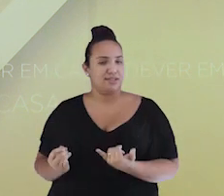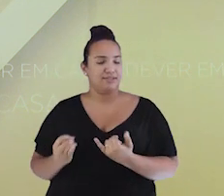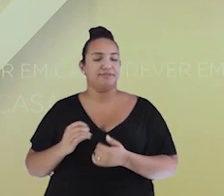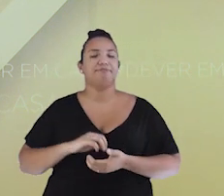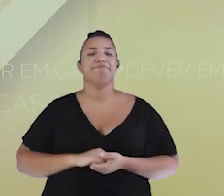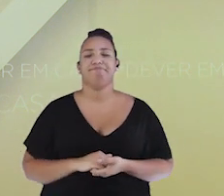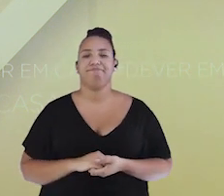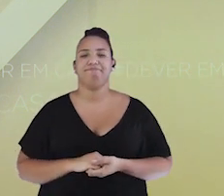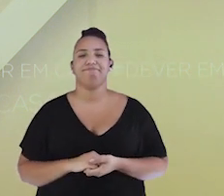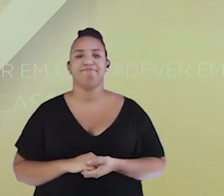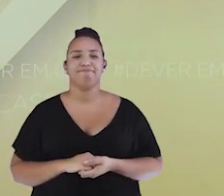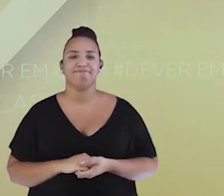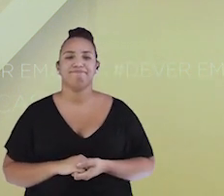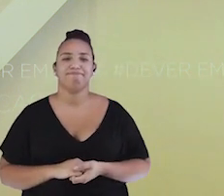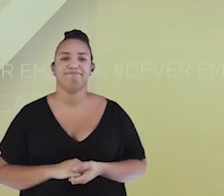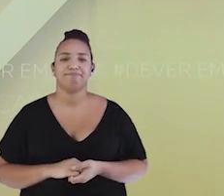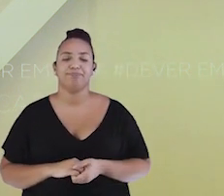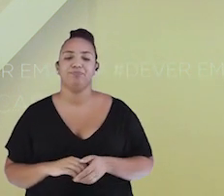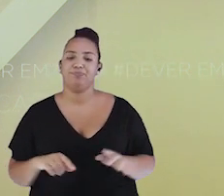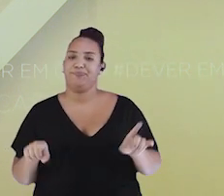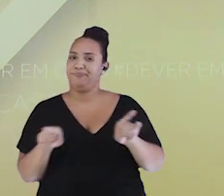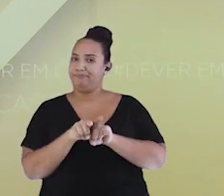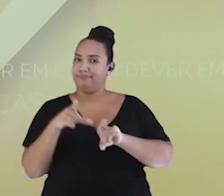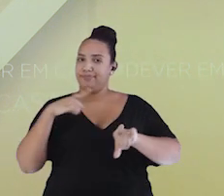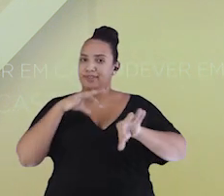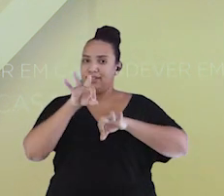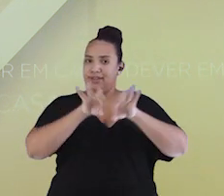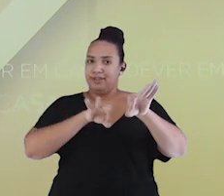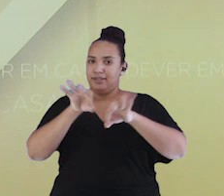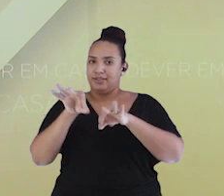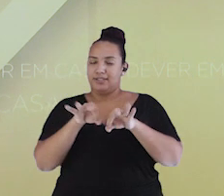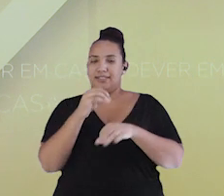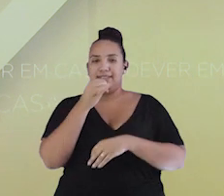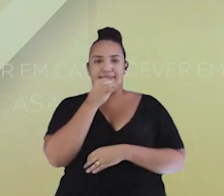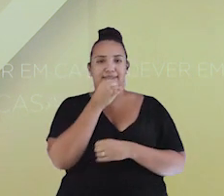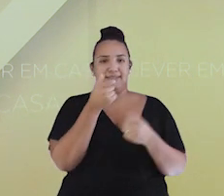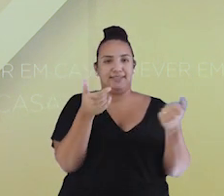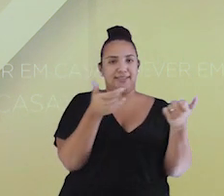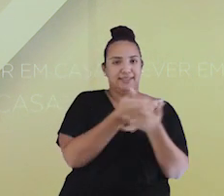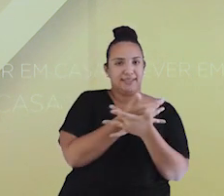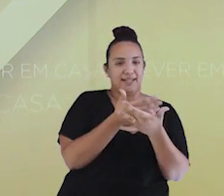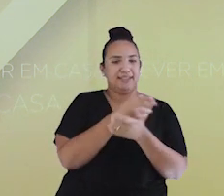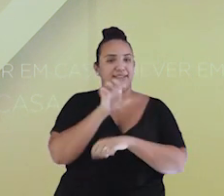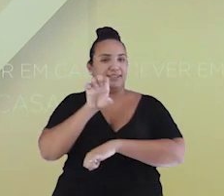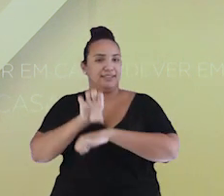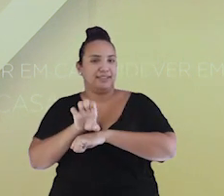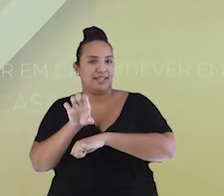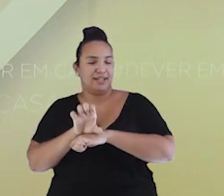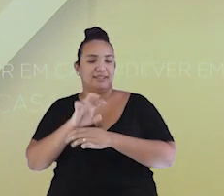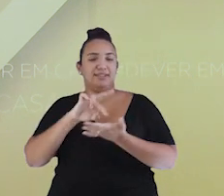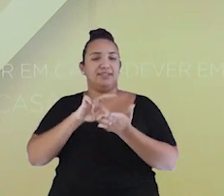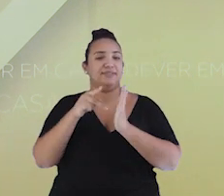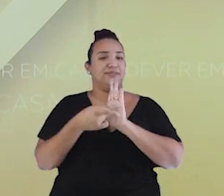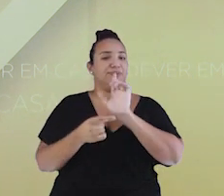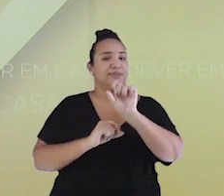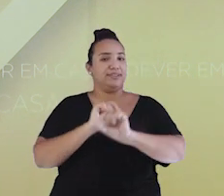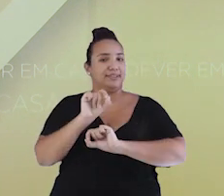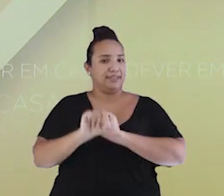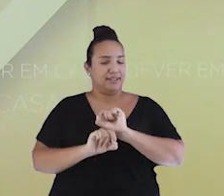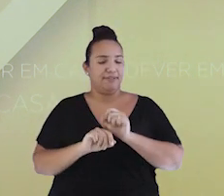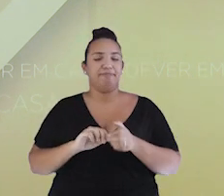e acreditavam em mais de um deus. Estavam organizados em cidades-estados.